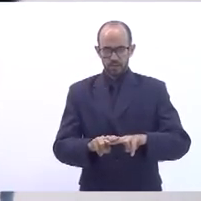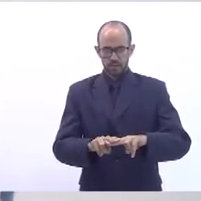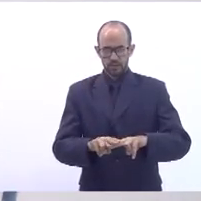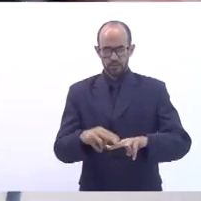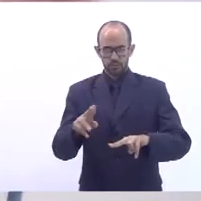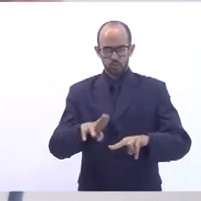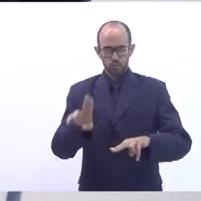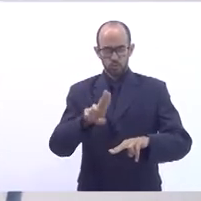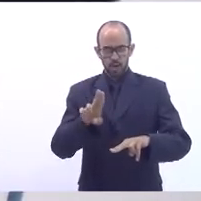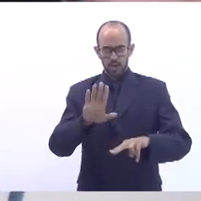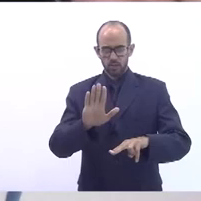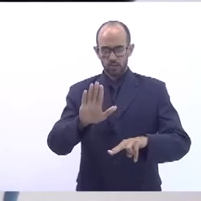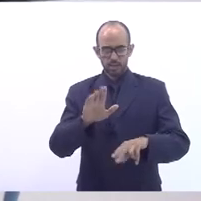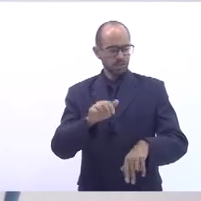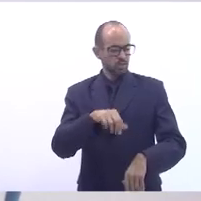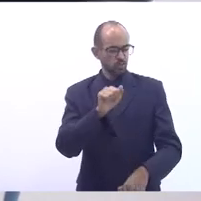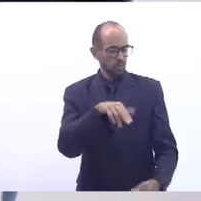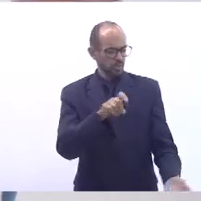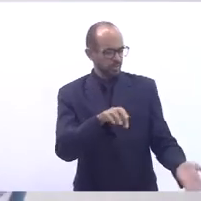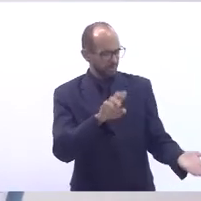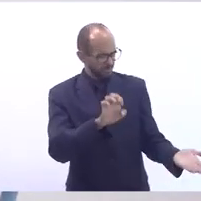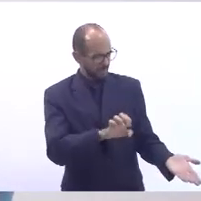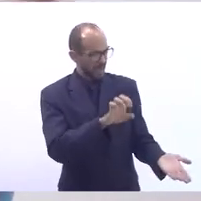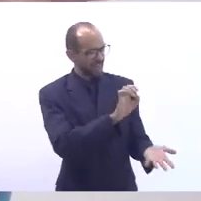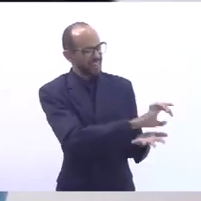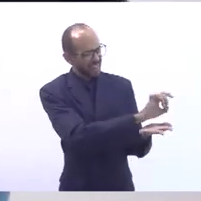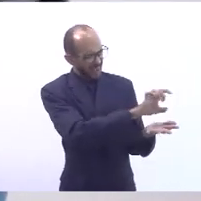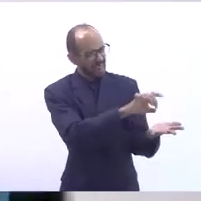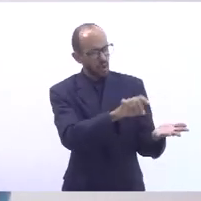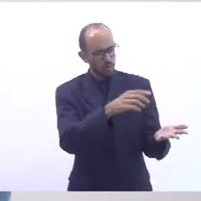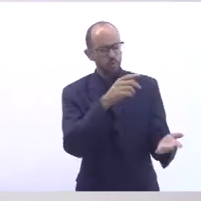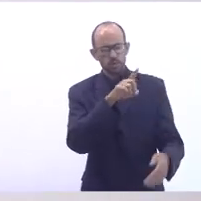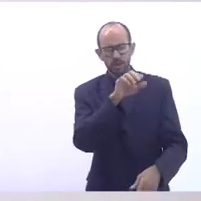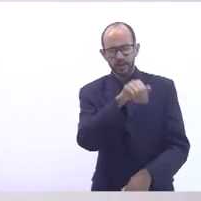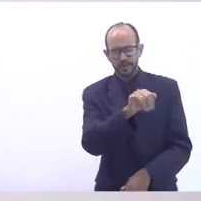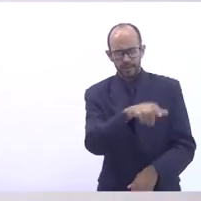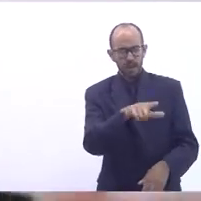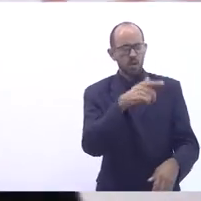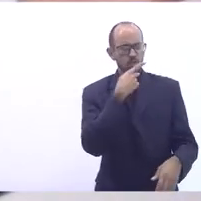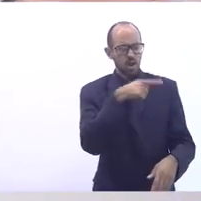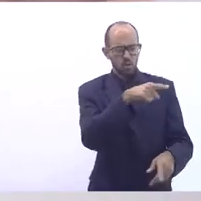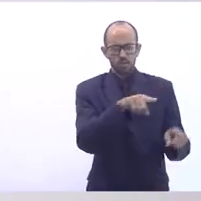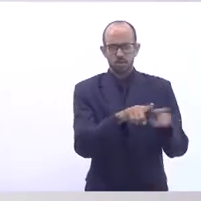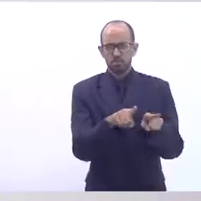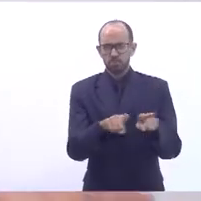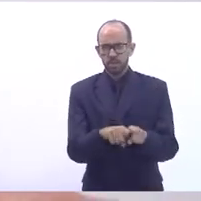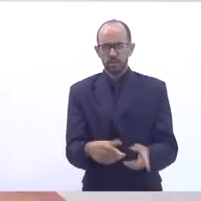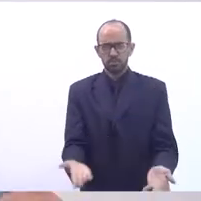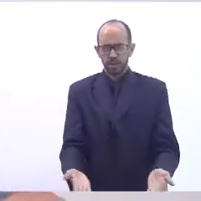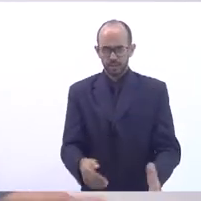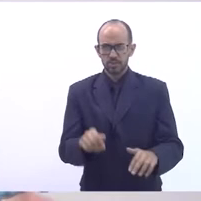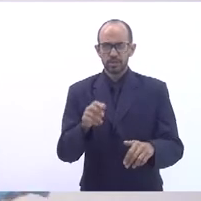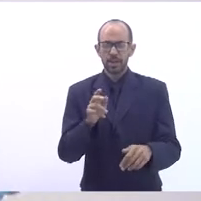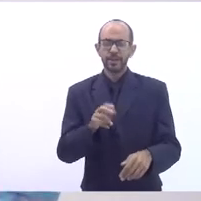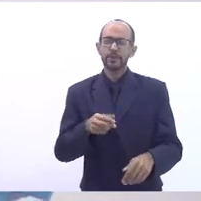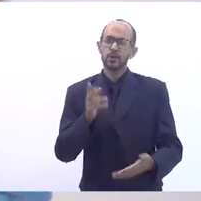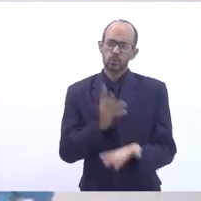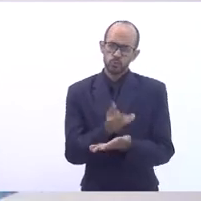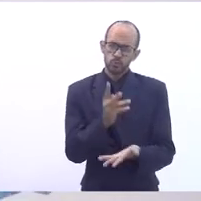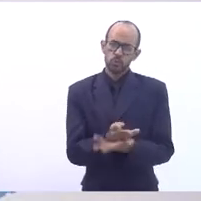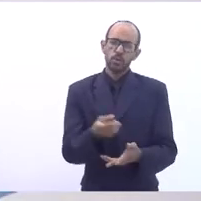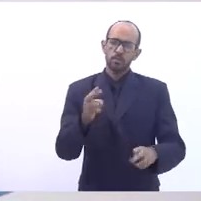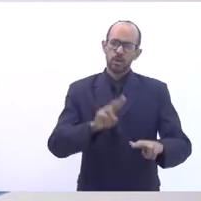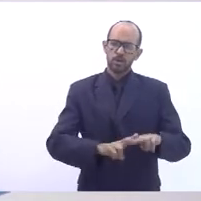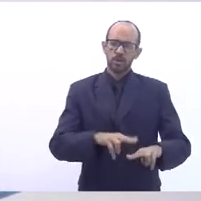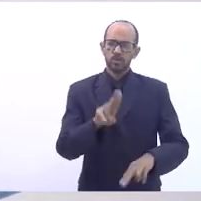usuário é o que o André falou mim que falou Daniel falou Daniel né ainda vão para cadeia